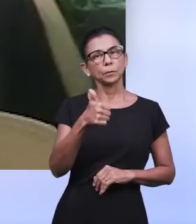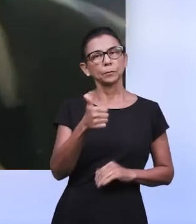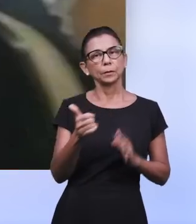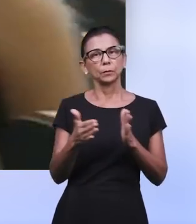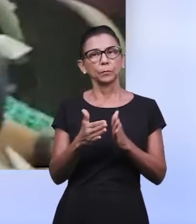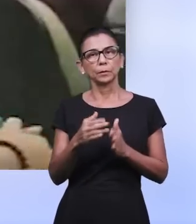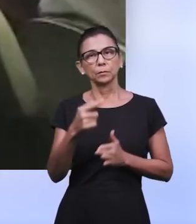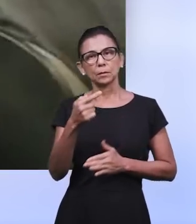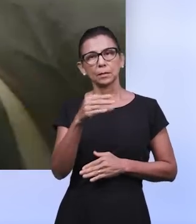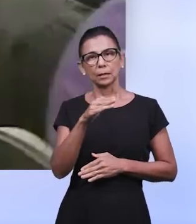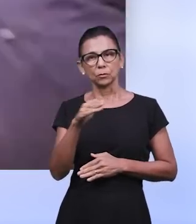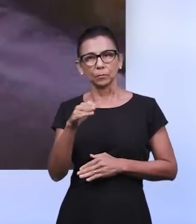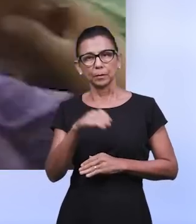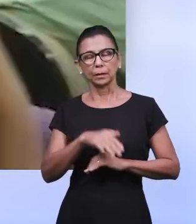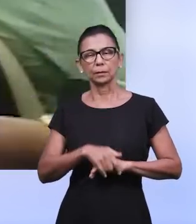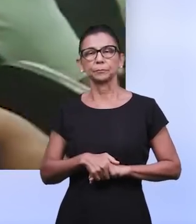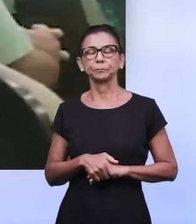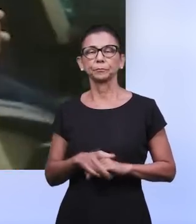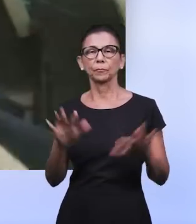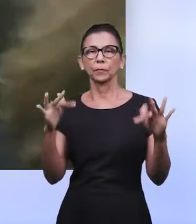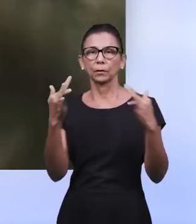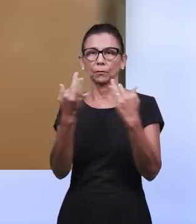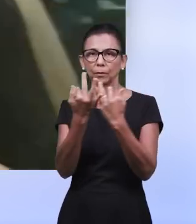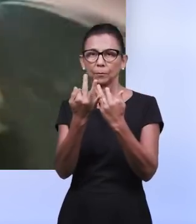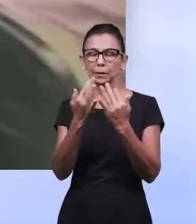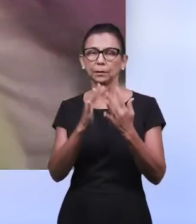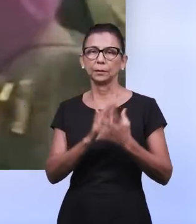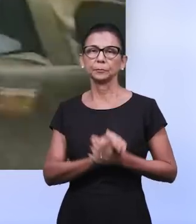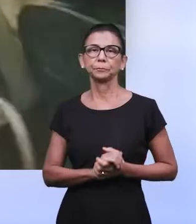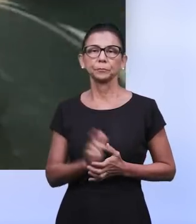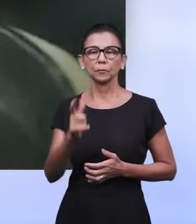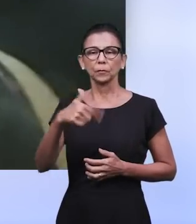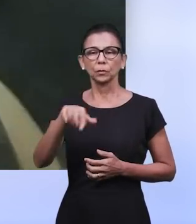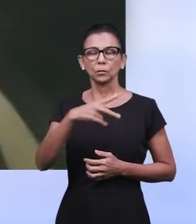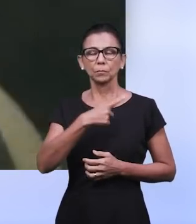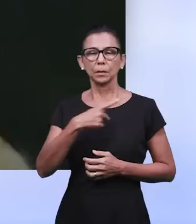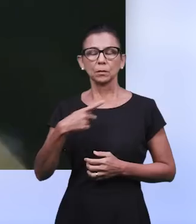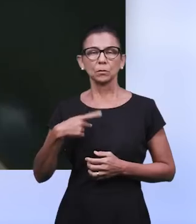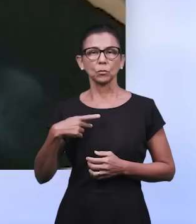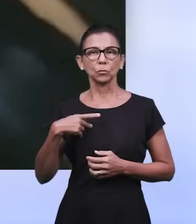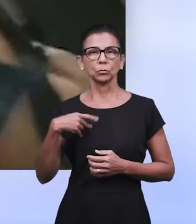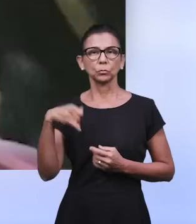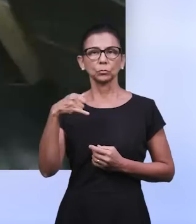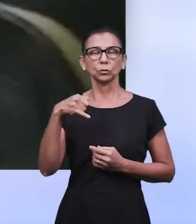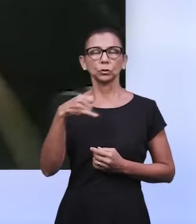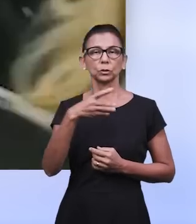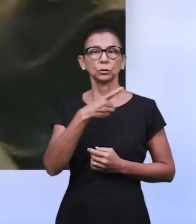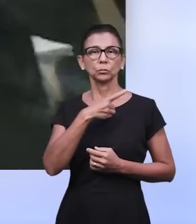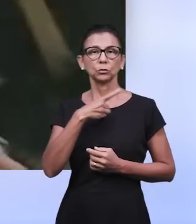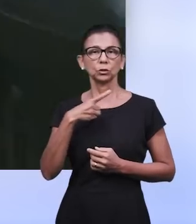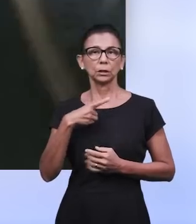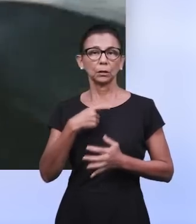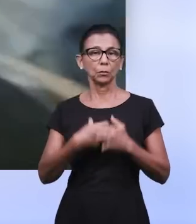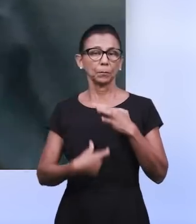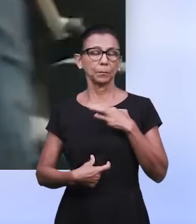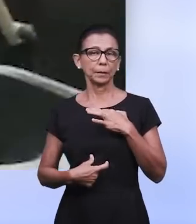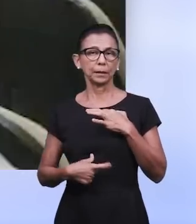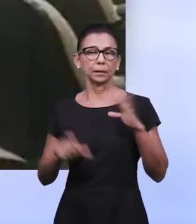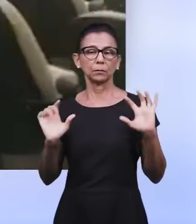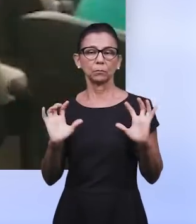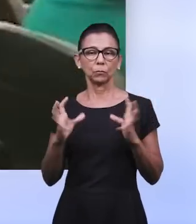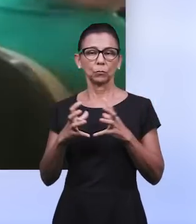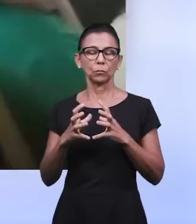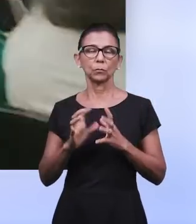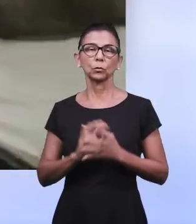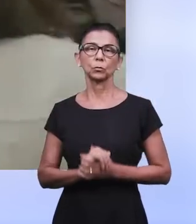trazidas duas palavras sobre edificação dos lares. Estavam presentes todos os pastores, ungidos, diáconos e obreiros, juntamente